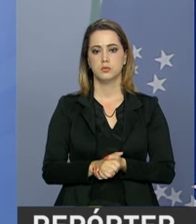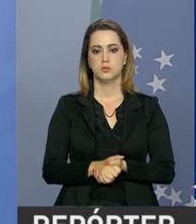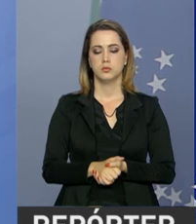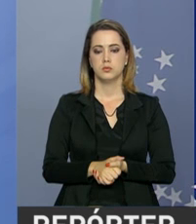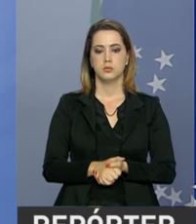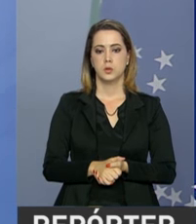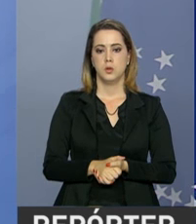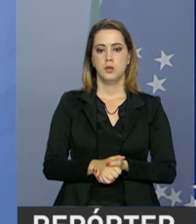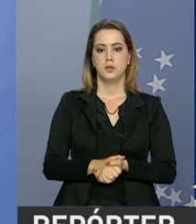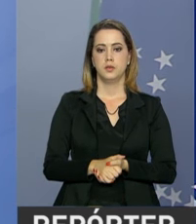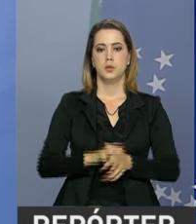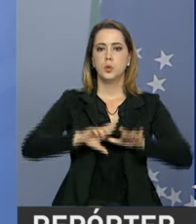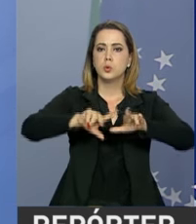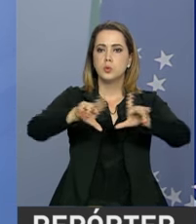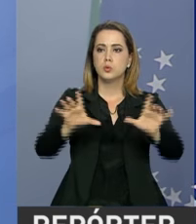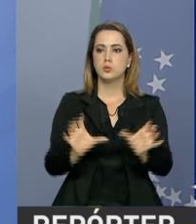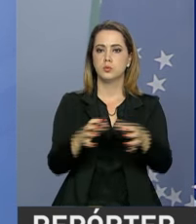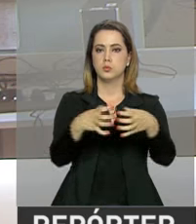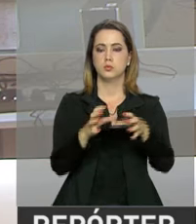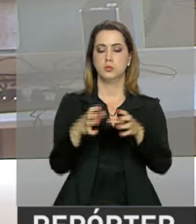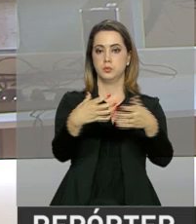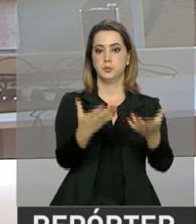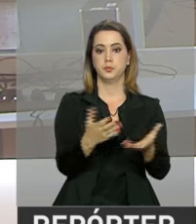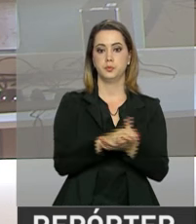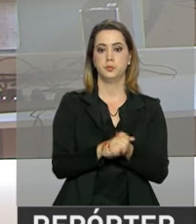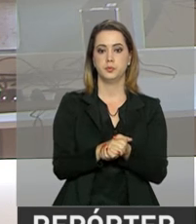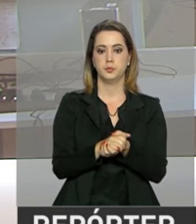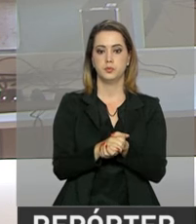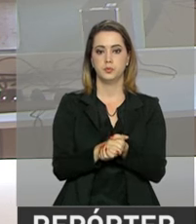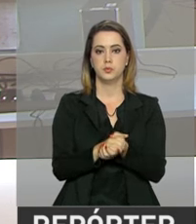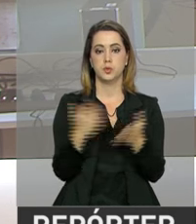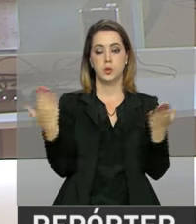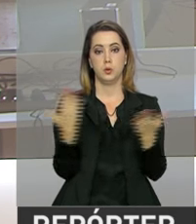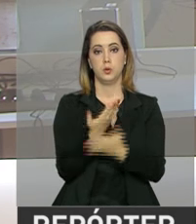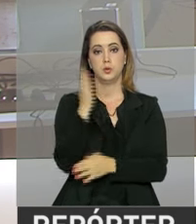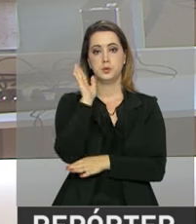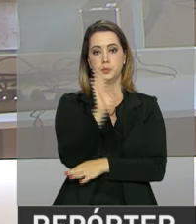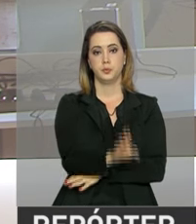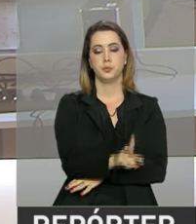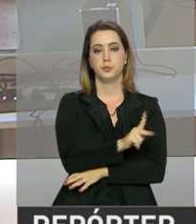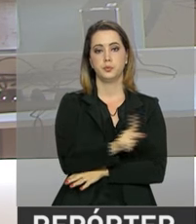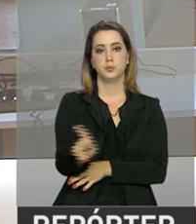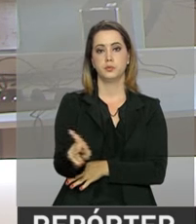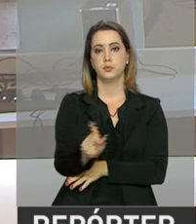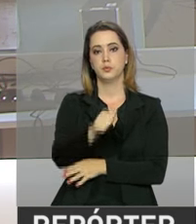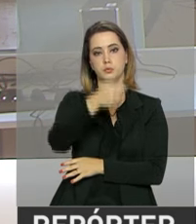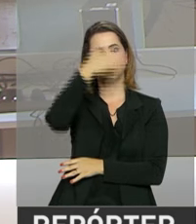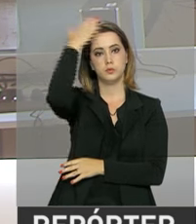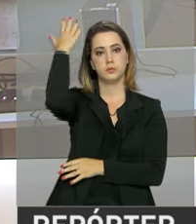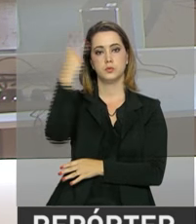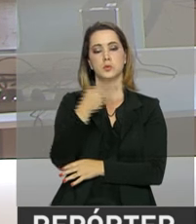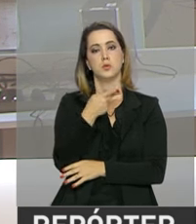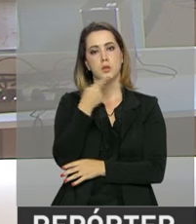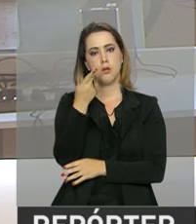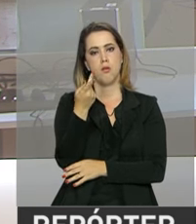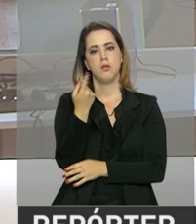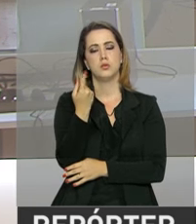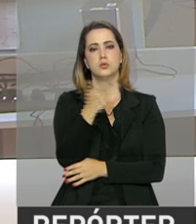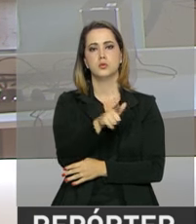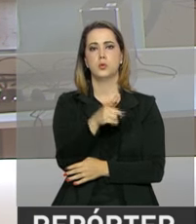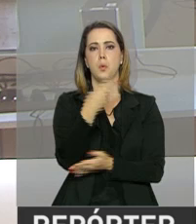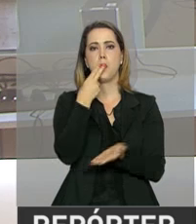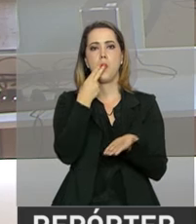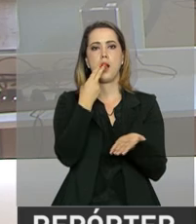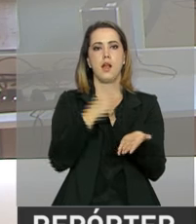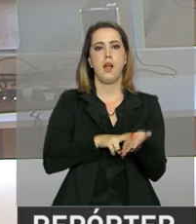empresariado nos mais diversos Campos e agora à tarde o presidente Michel Temer reforçou essa mensagem com uma carta